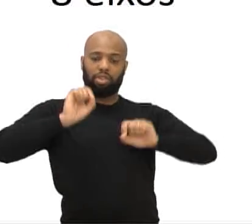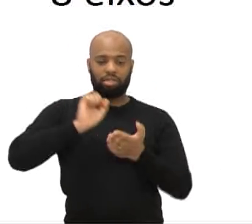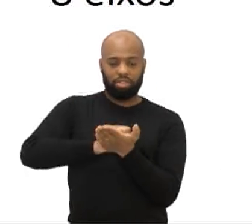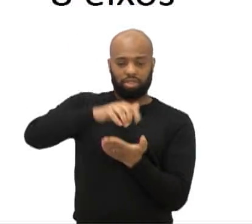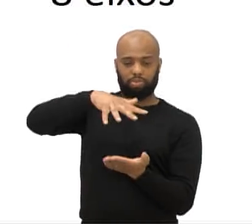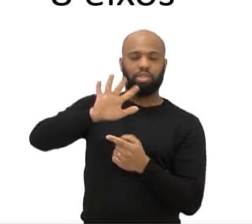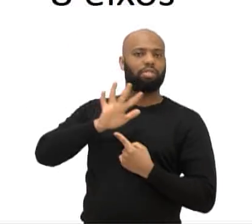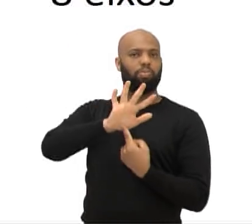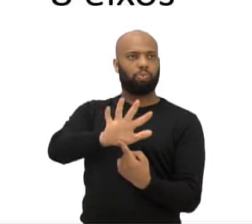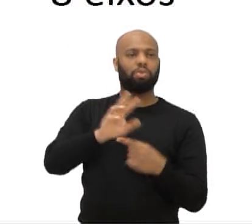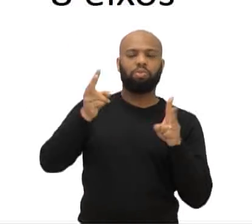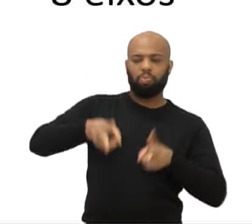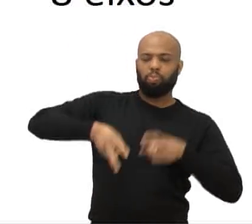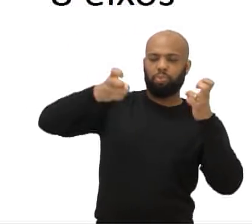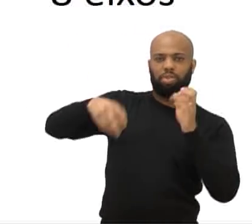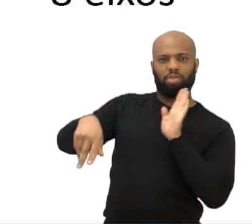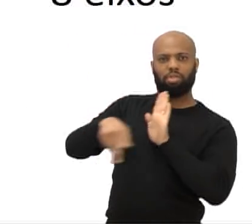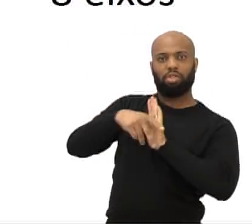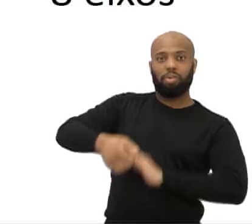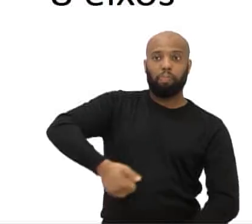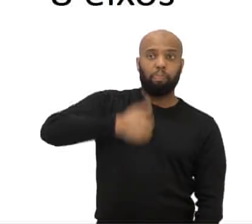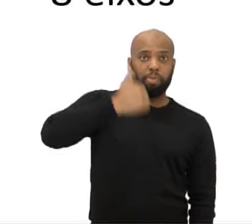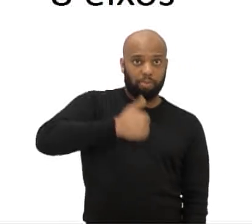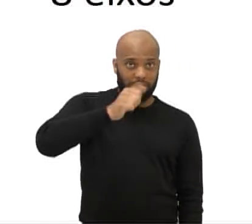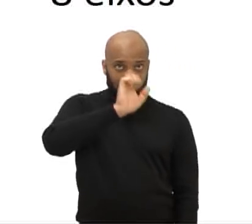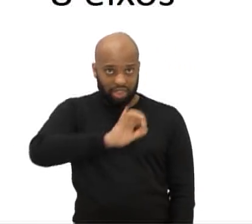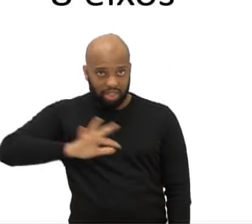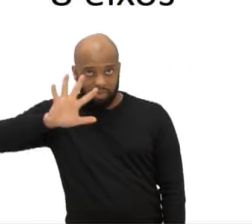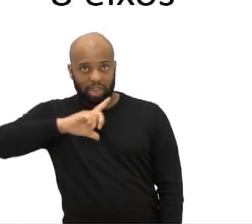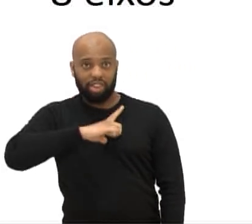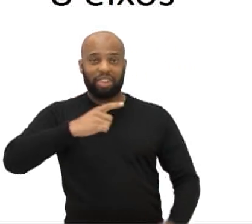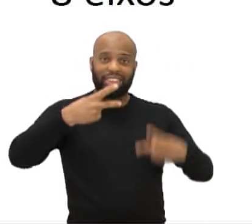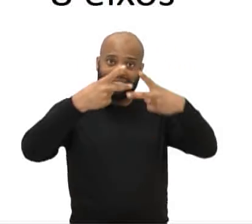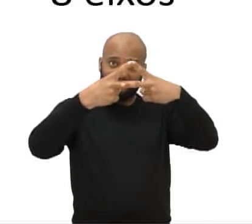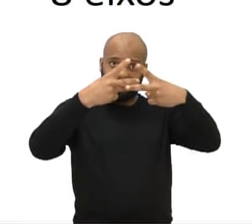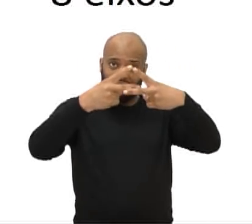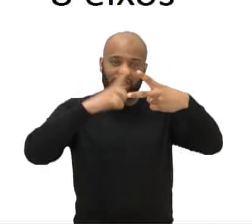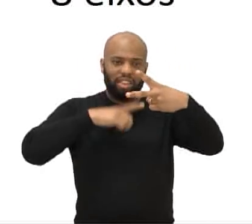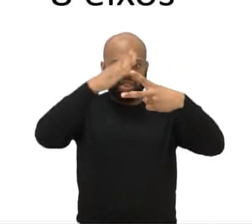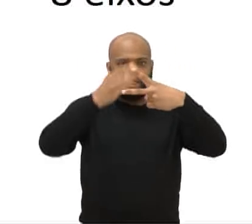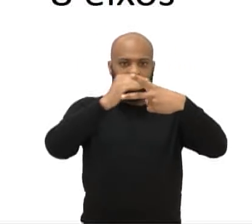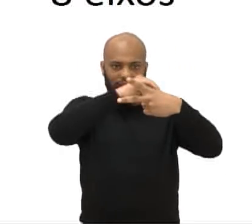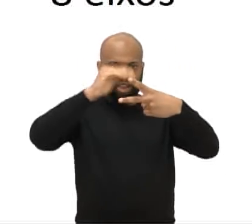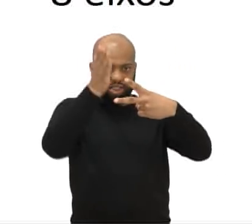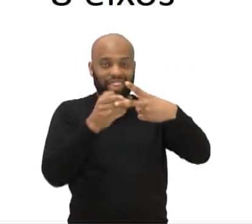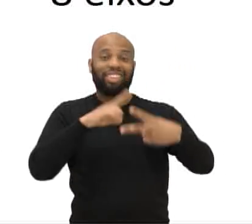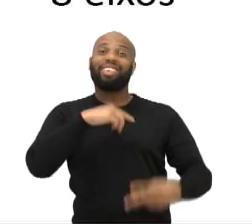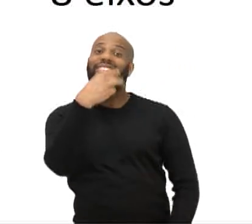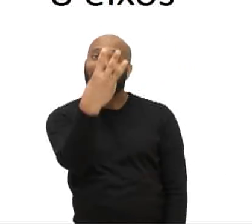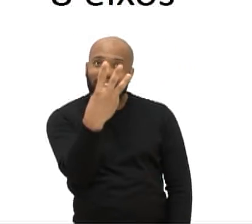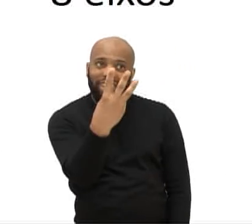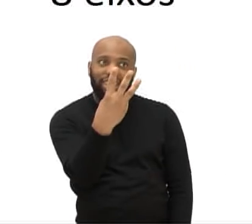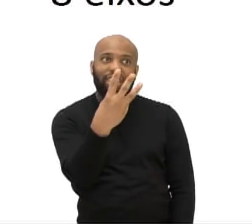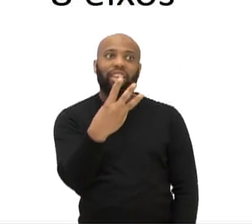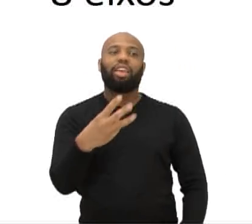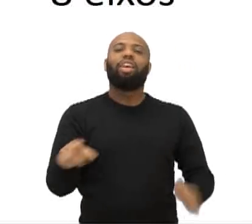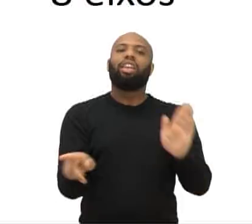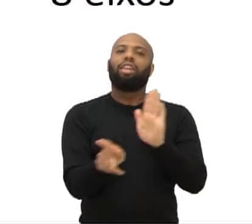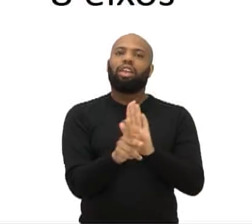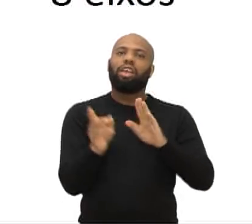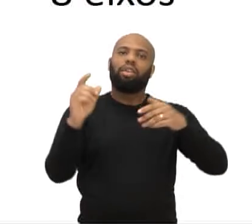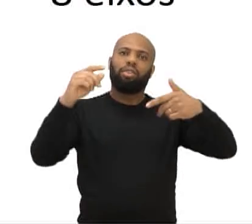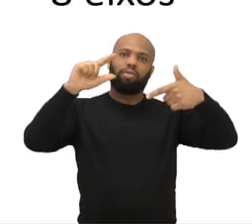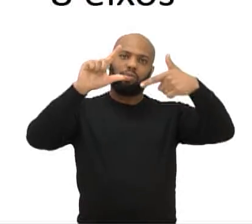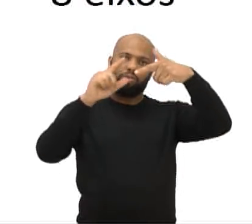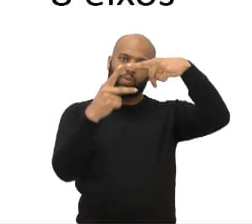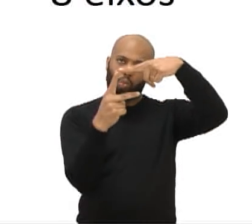vocês. Então perceba que nessa primeira figura, um triângulo, a gente tem 3 eixos de simetria. Neste cubo, nesse